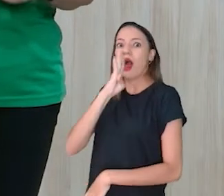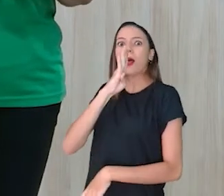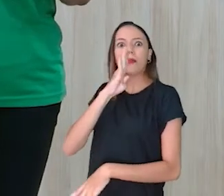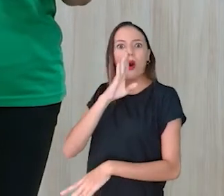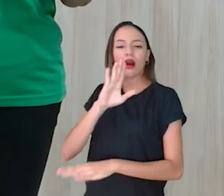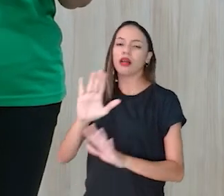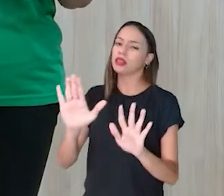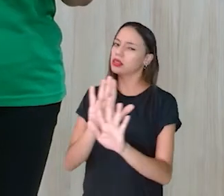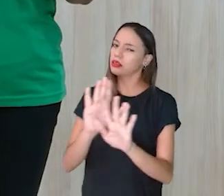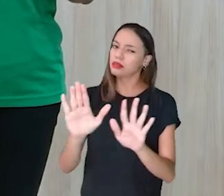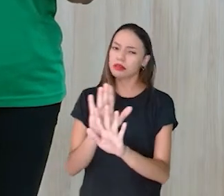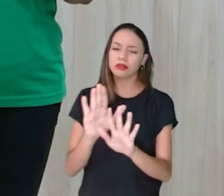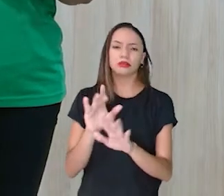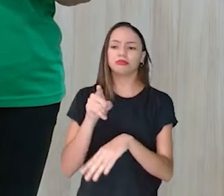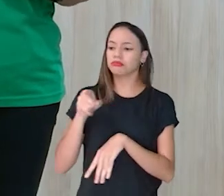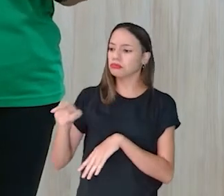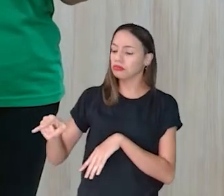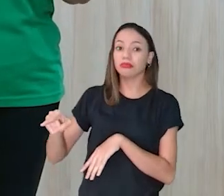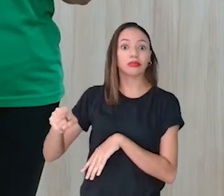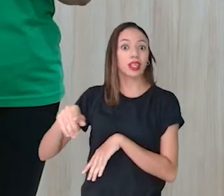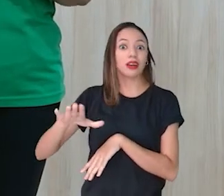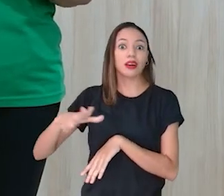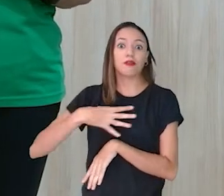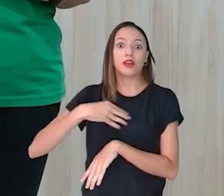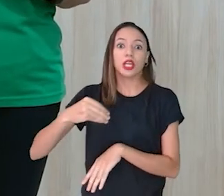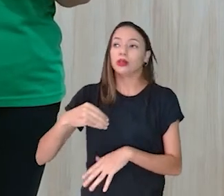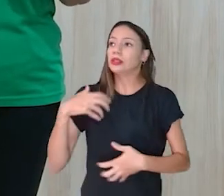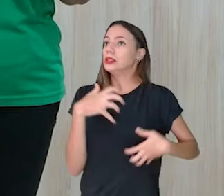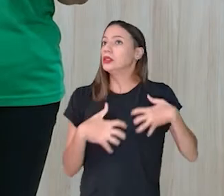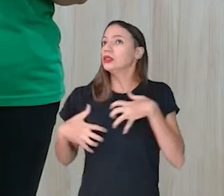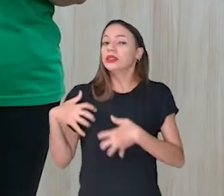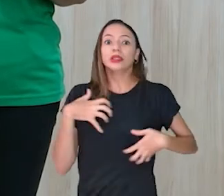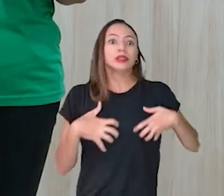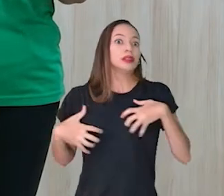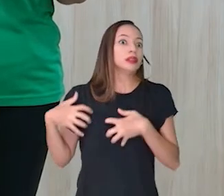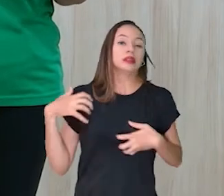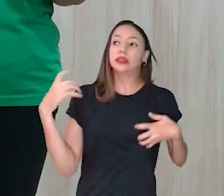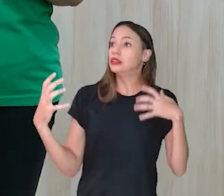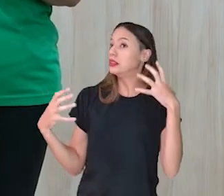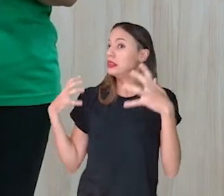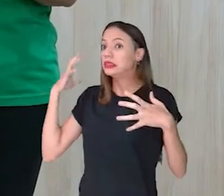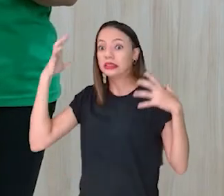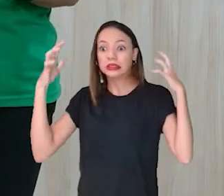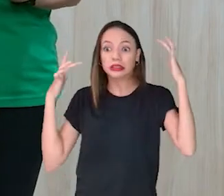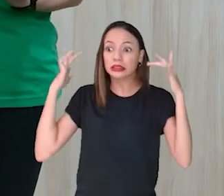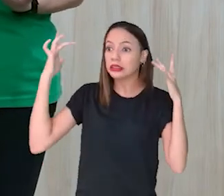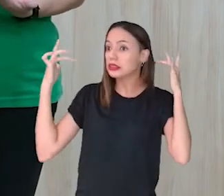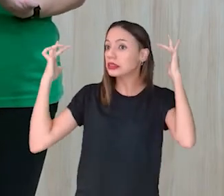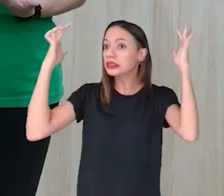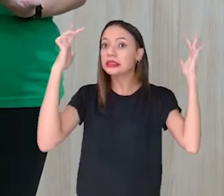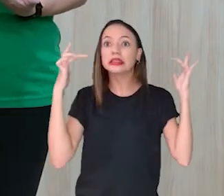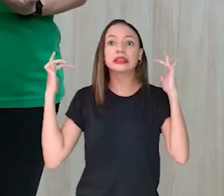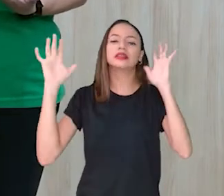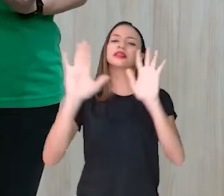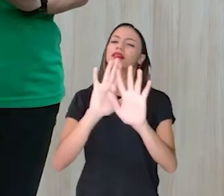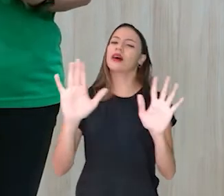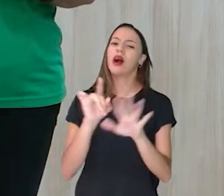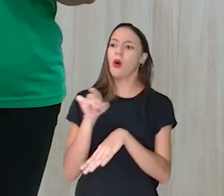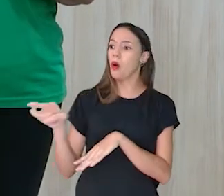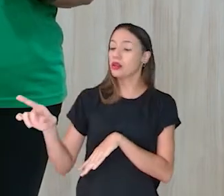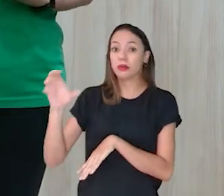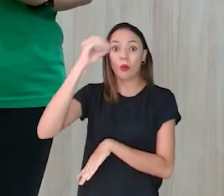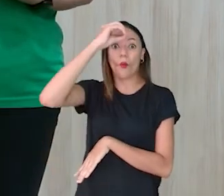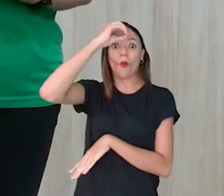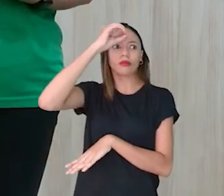que ele apenas vai se descontrolar, se agitar e esse pensamento ele não vai conseguir compreender o que é que